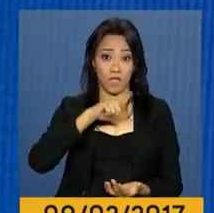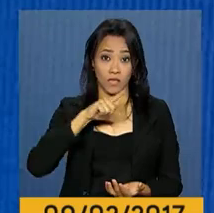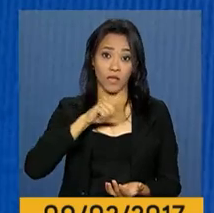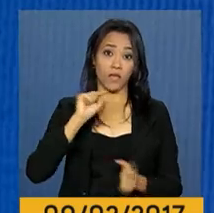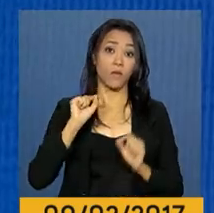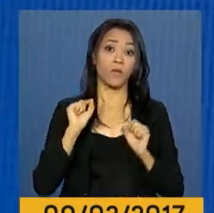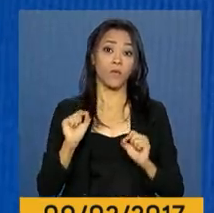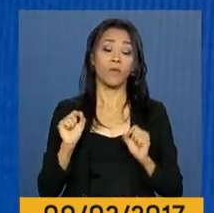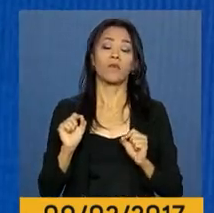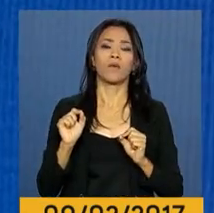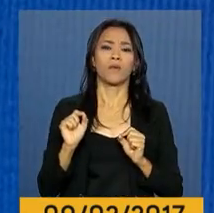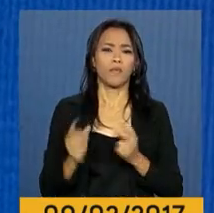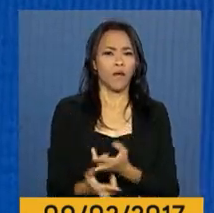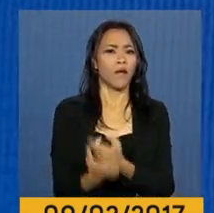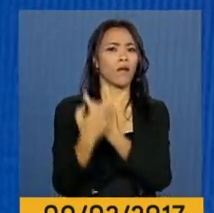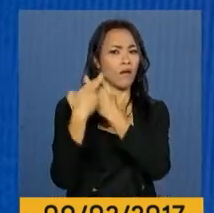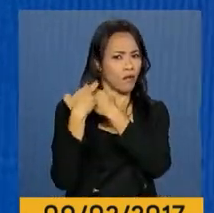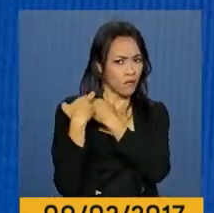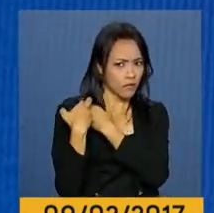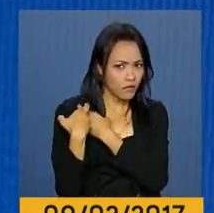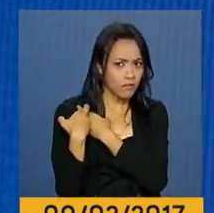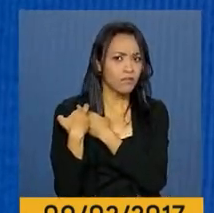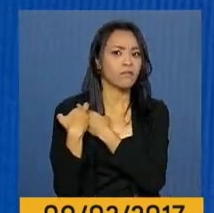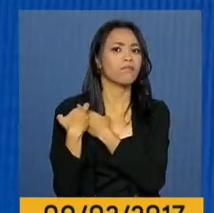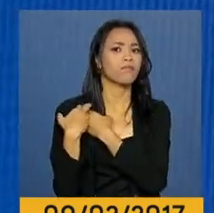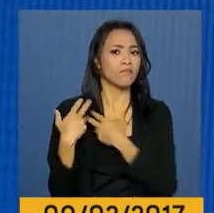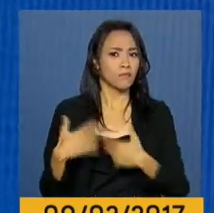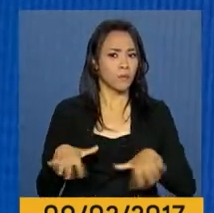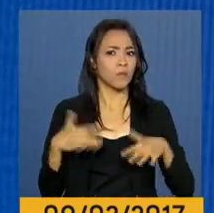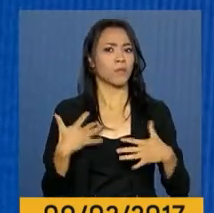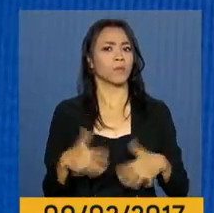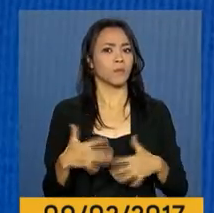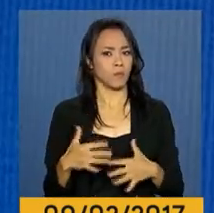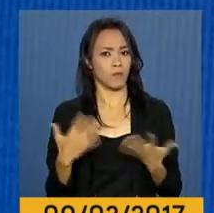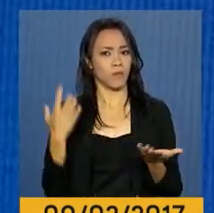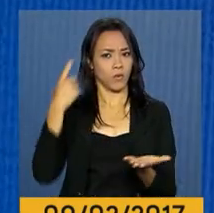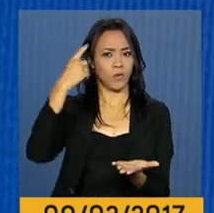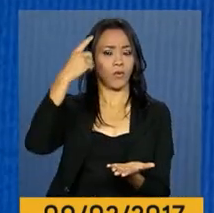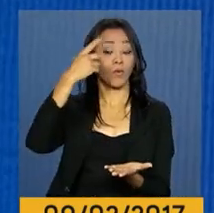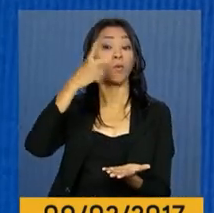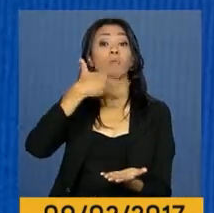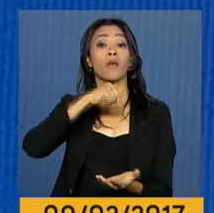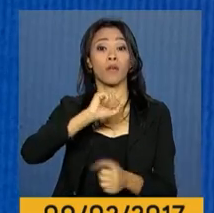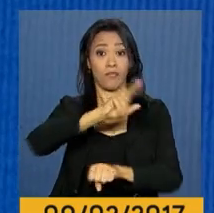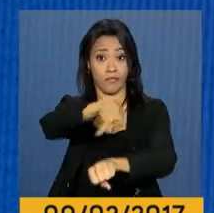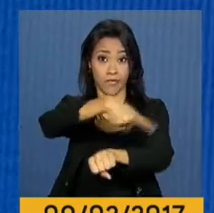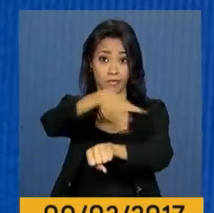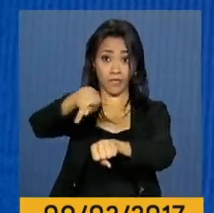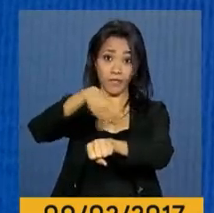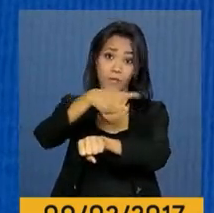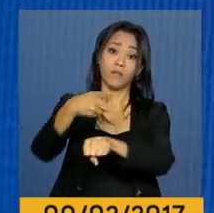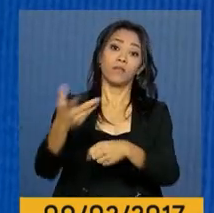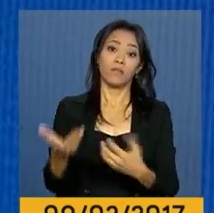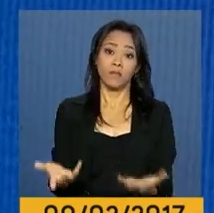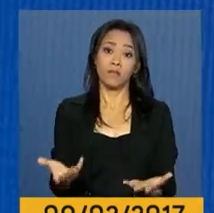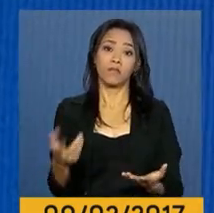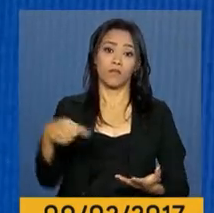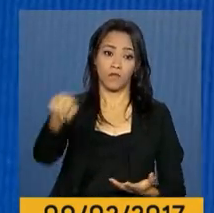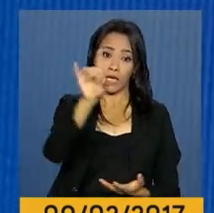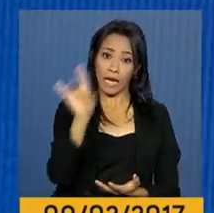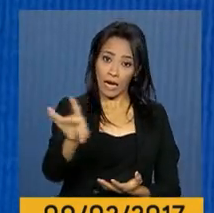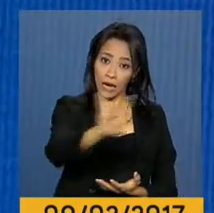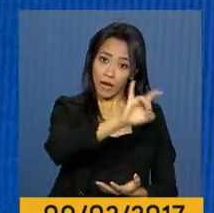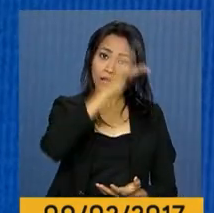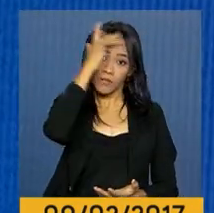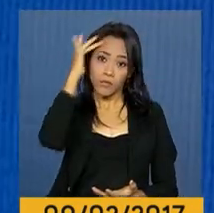responsabilidade com com a pátria né com o país imensa e exercem com